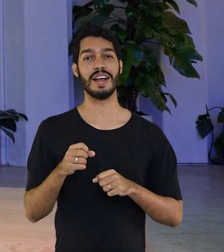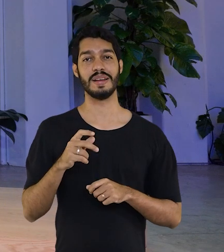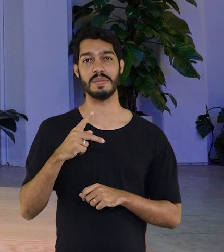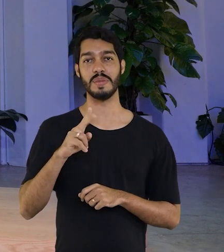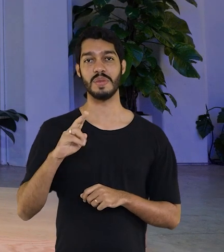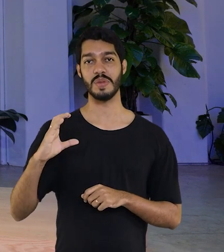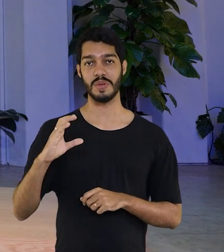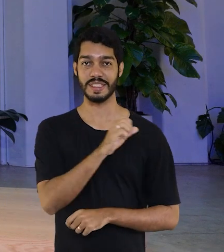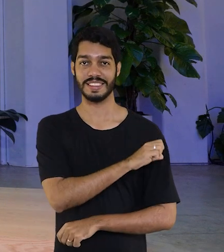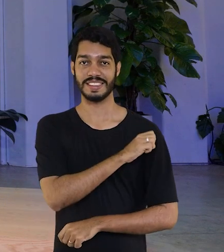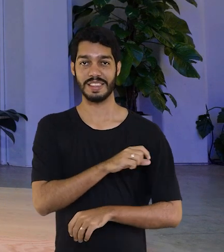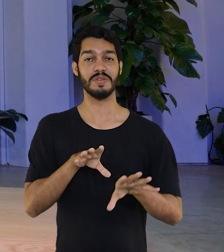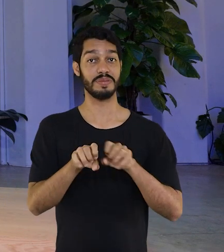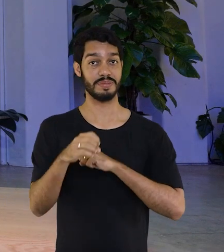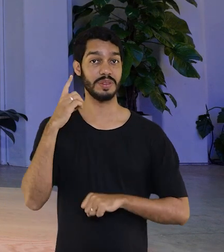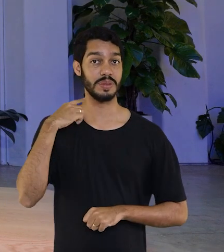pessoal.